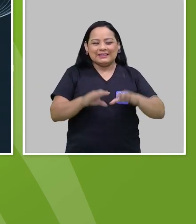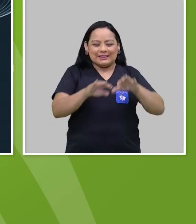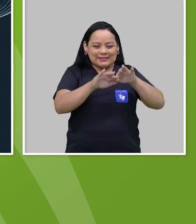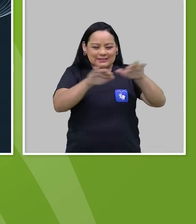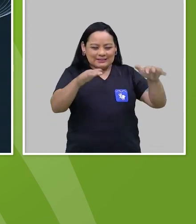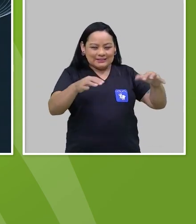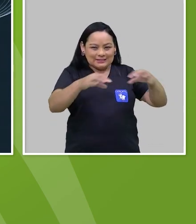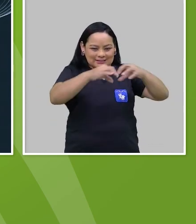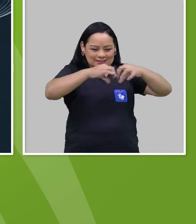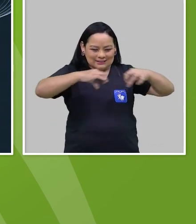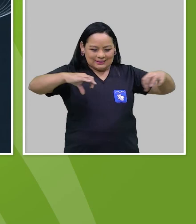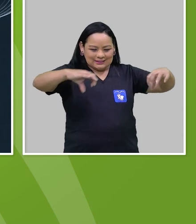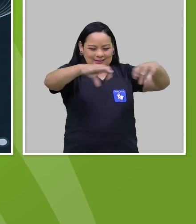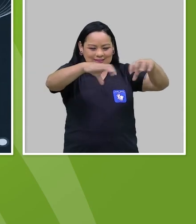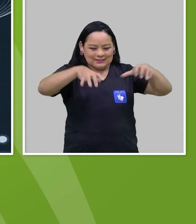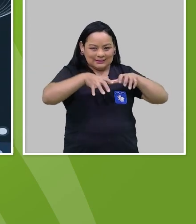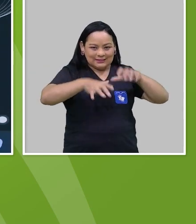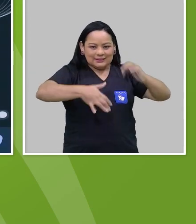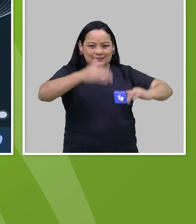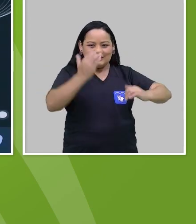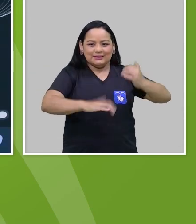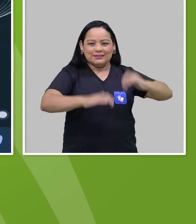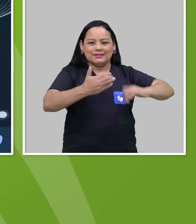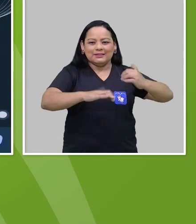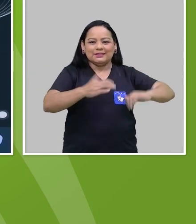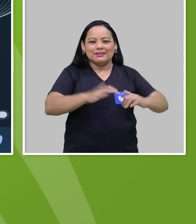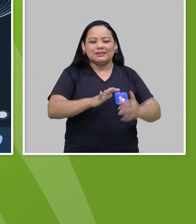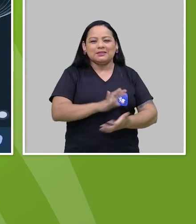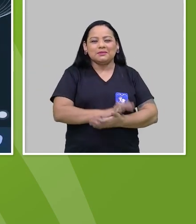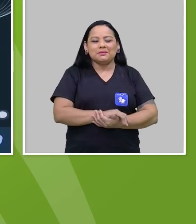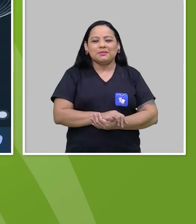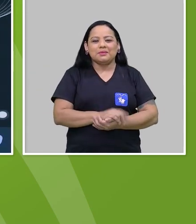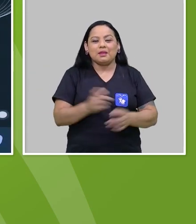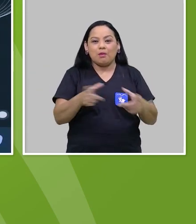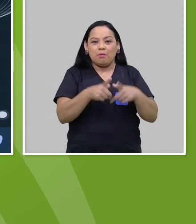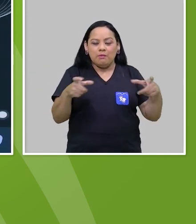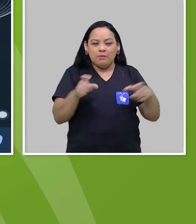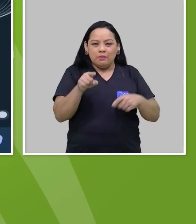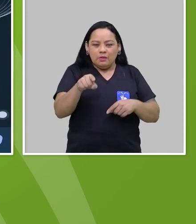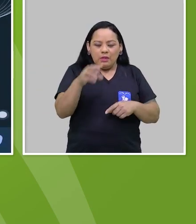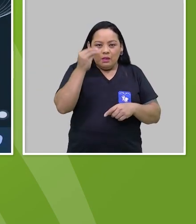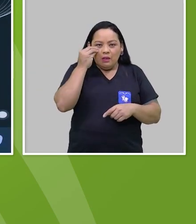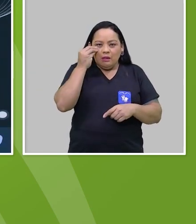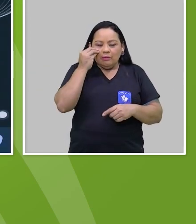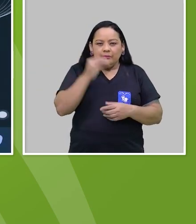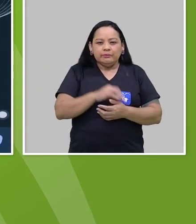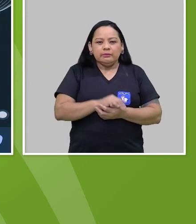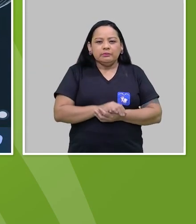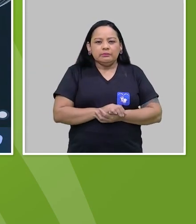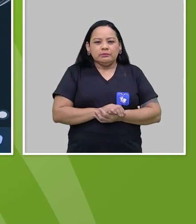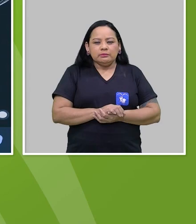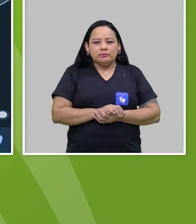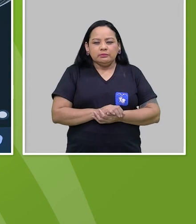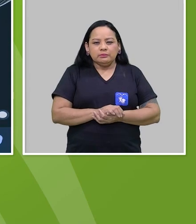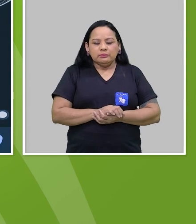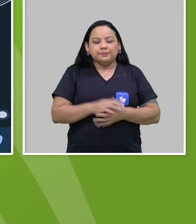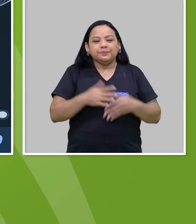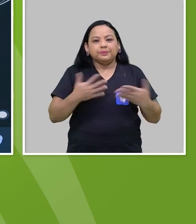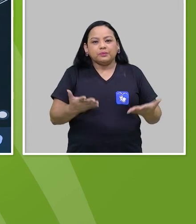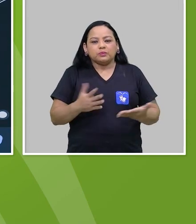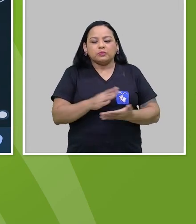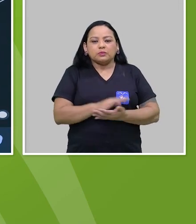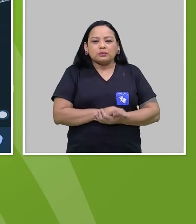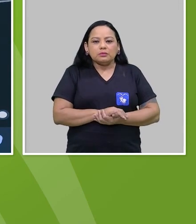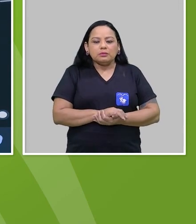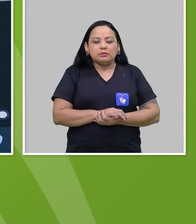é? Deixa eu ver se eu consigo aumentar um pouquinho aqui para você. Ok? Então, muito bem. Ó,